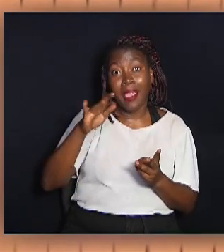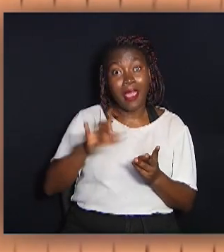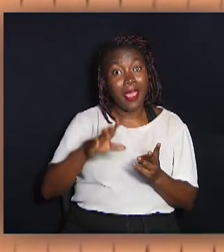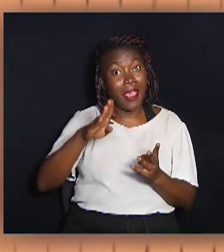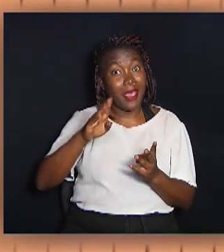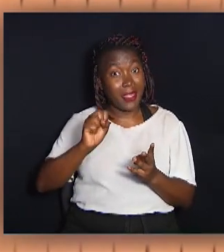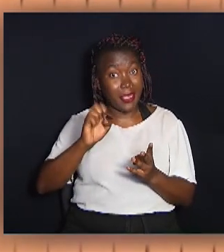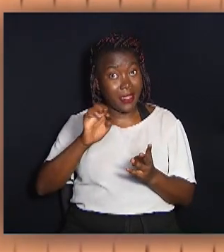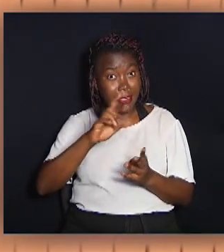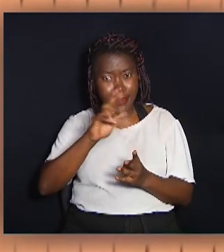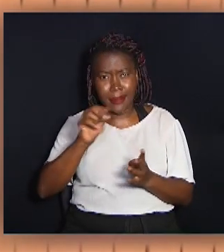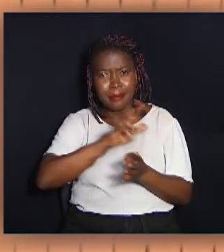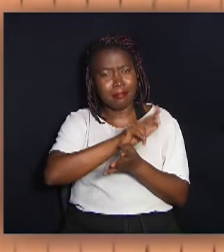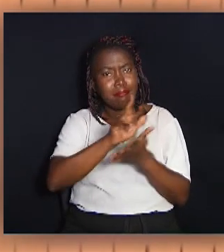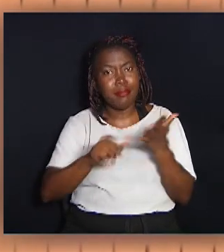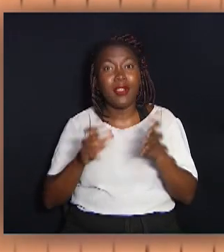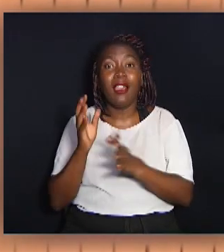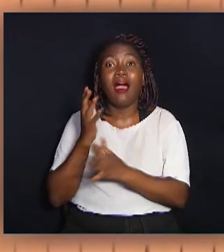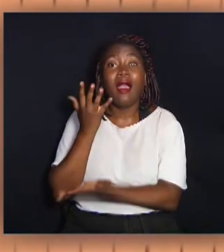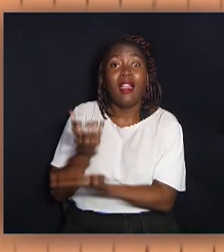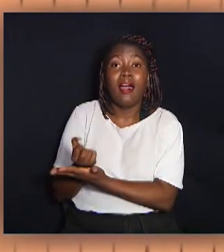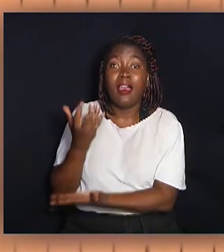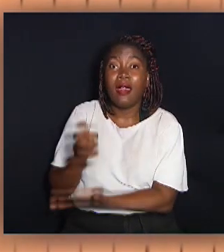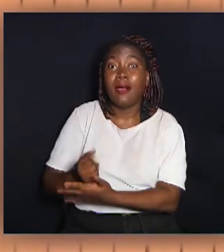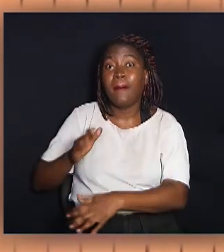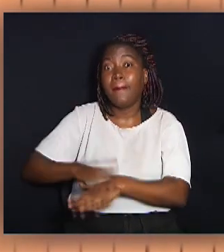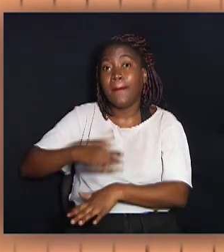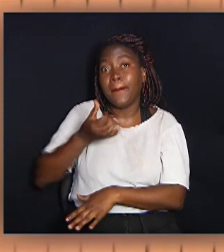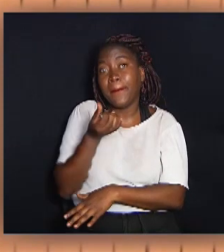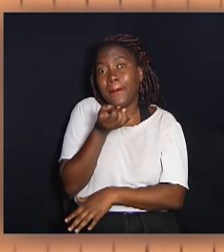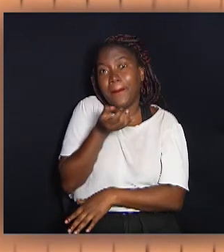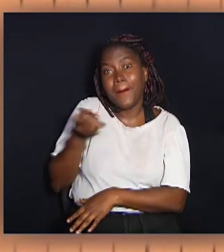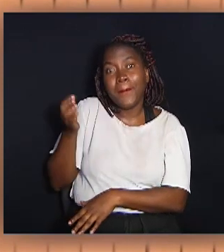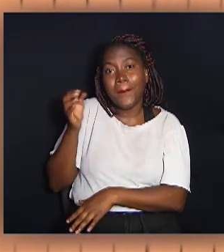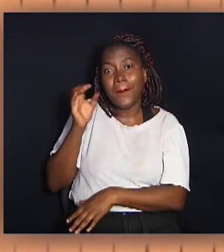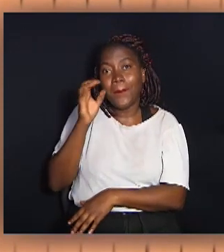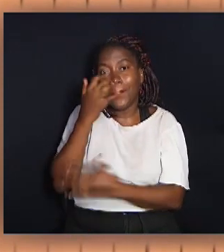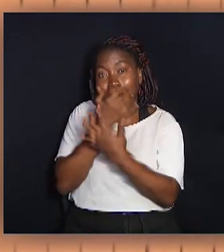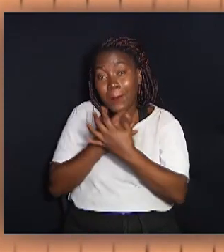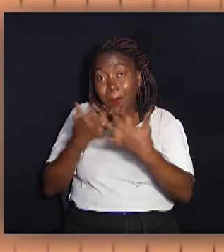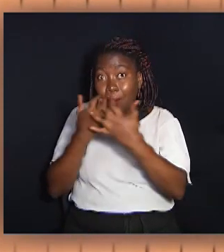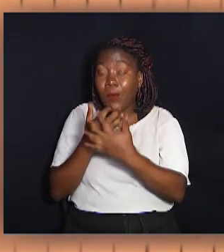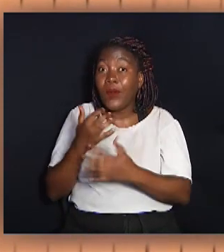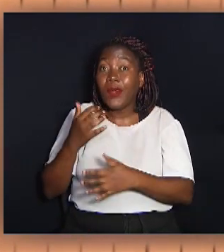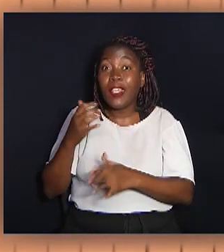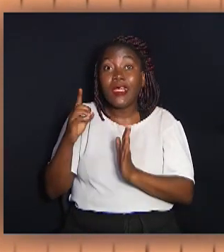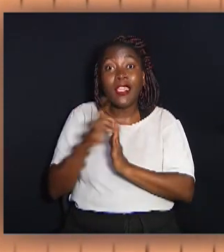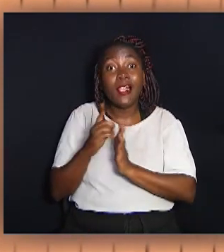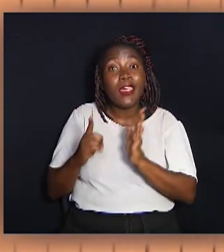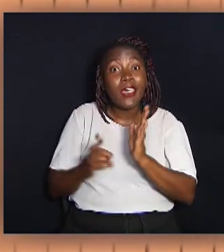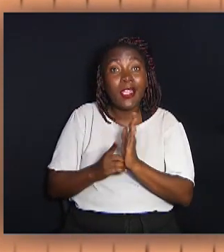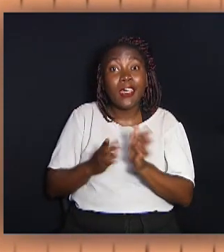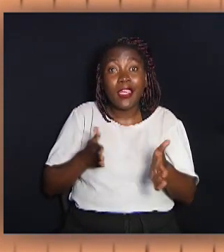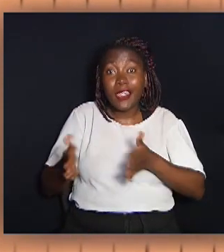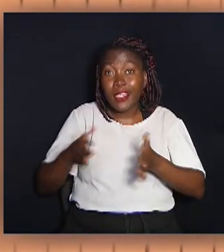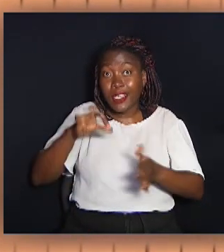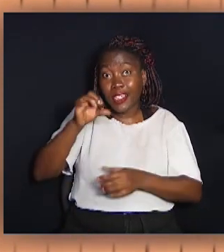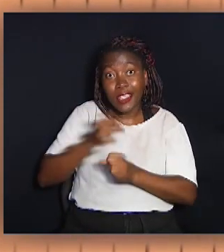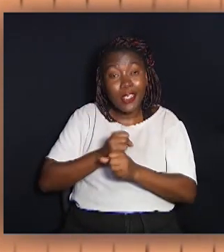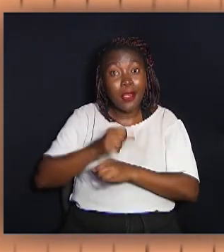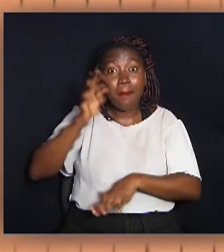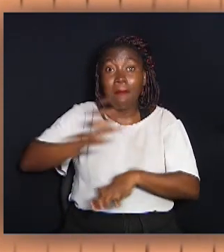gravou mais de 600 músicas e foi, durante 9 anos, desde 1946, o artista que mais vendeu discos no